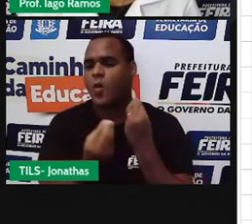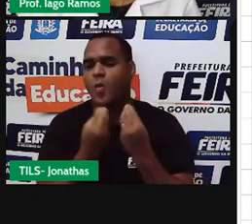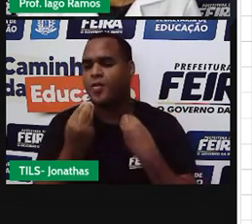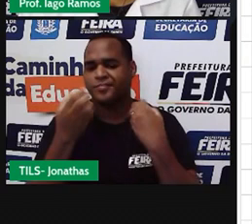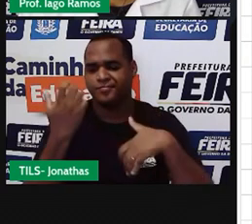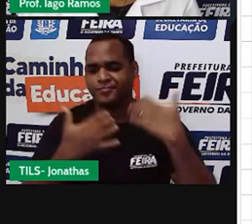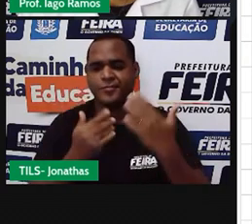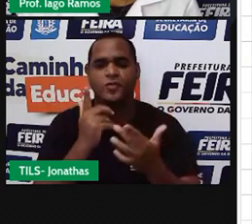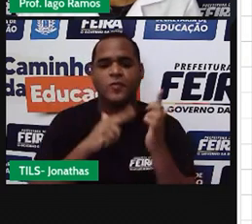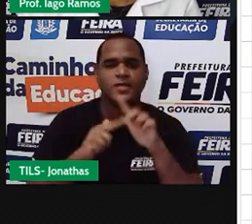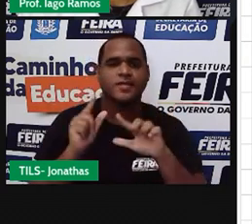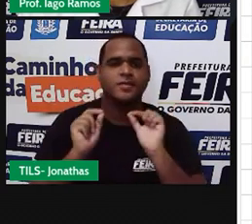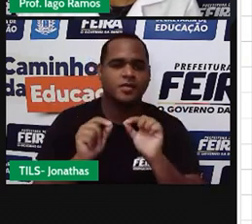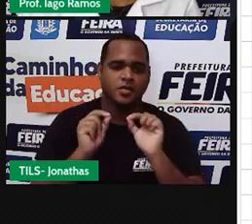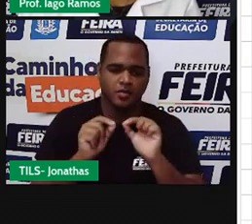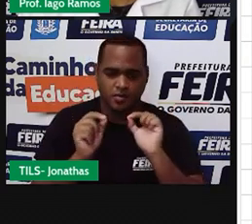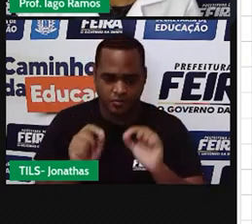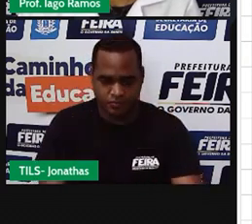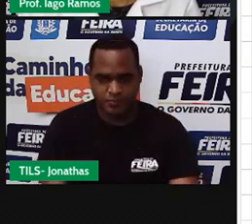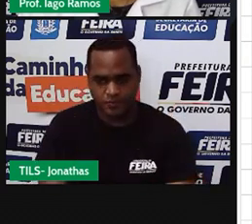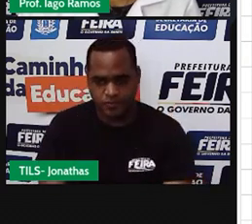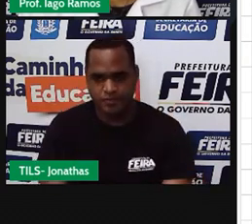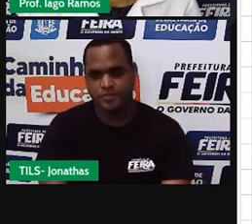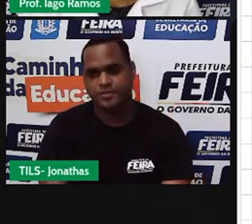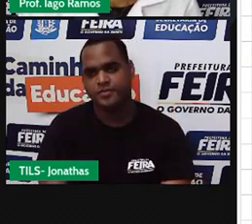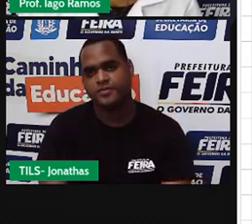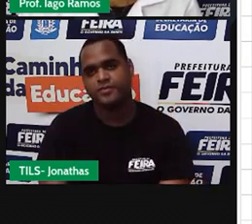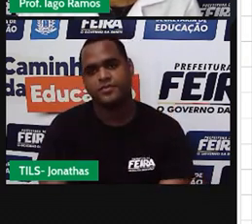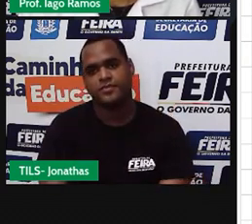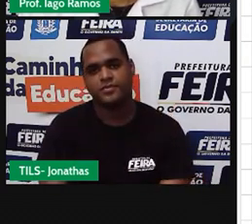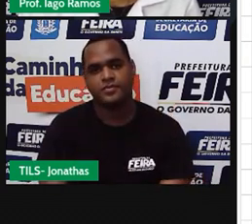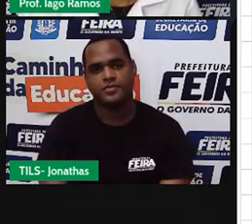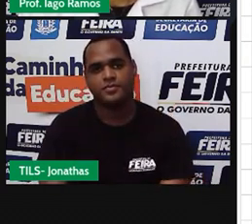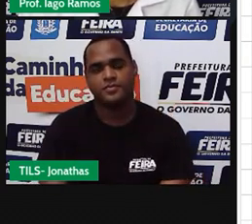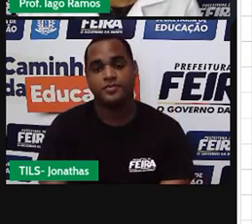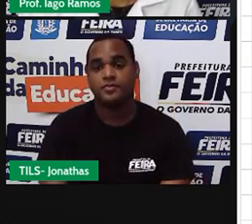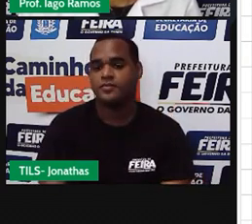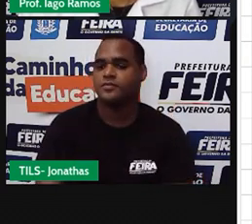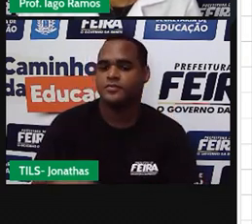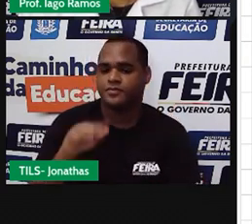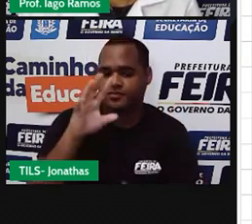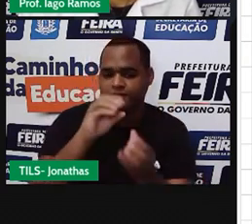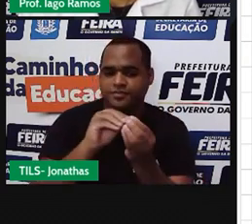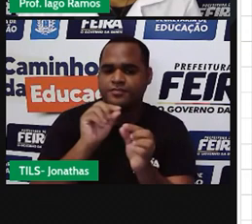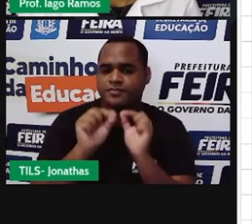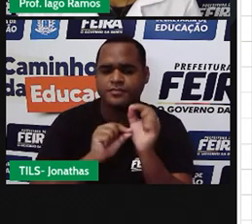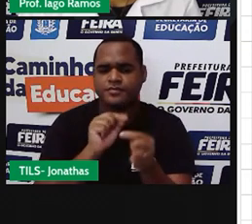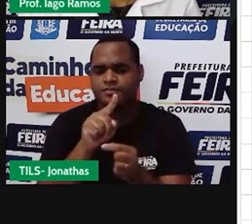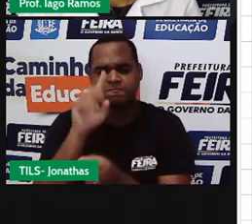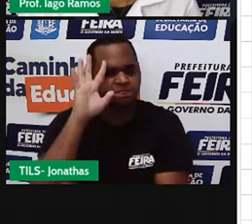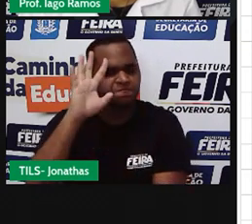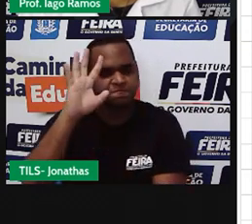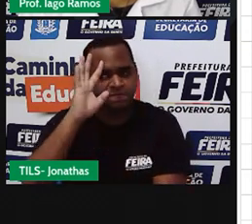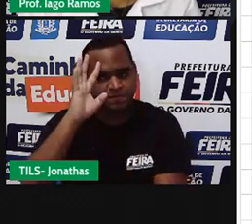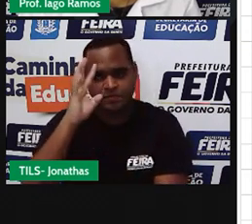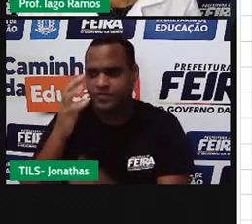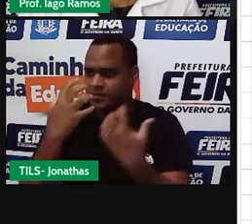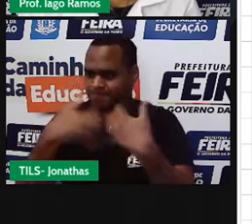ali o quanto eu tô construindo aqui você tá raciocinando aí